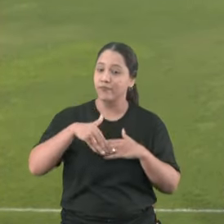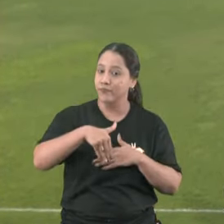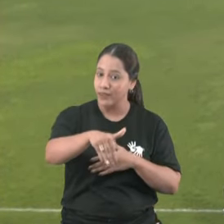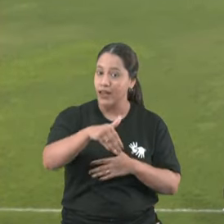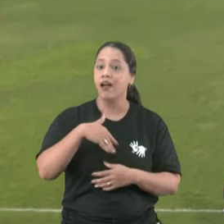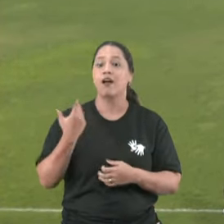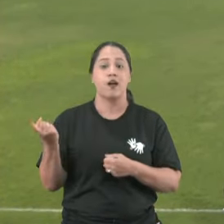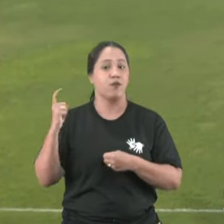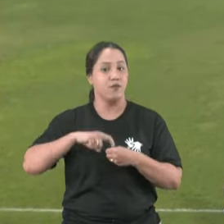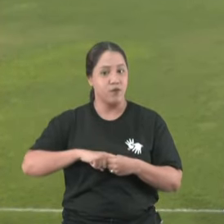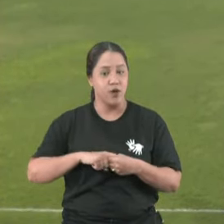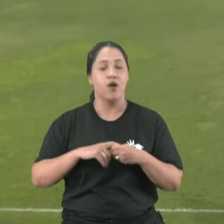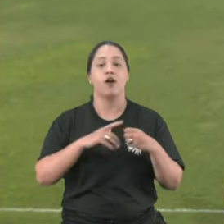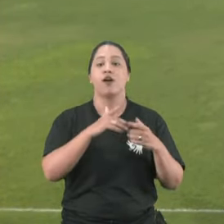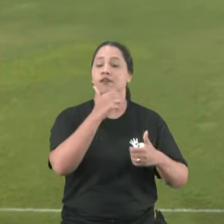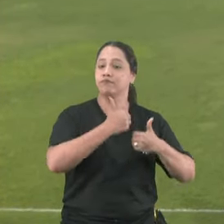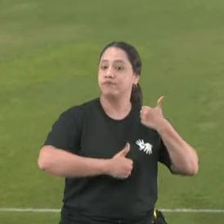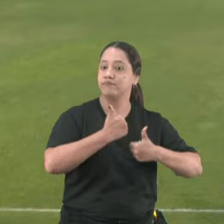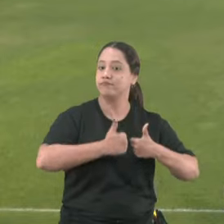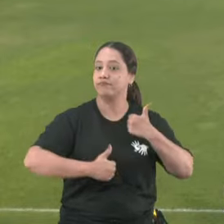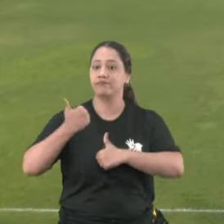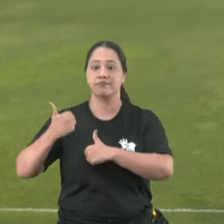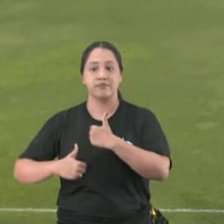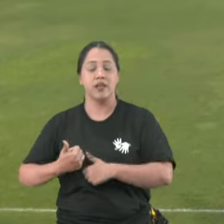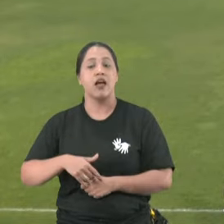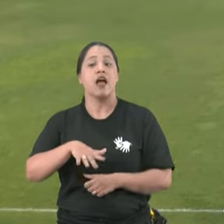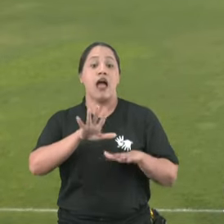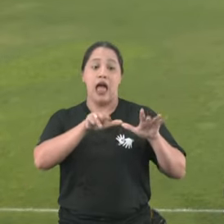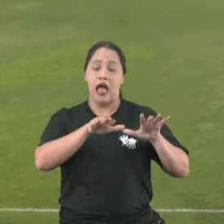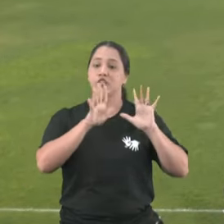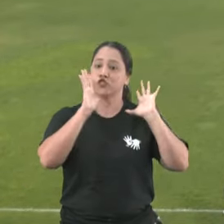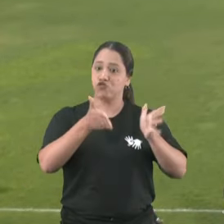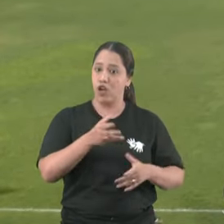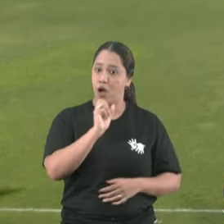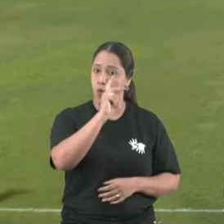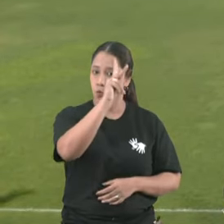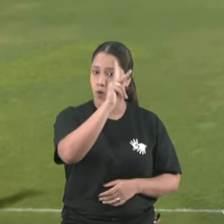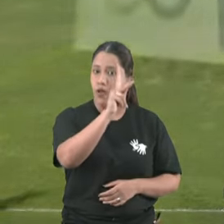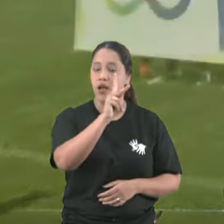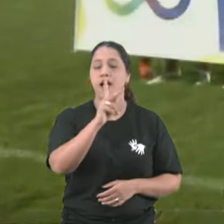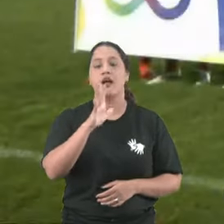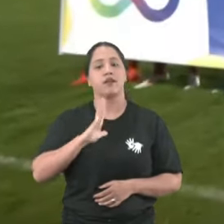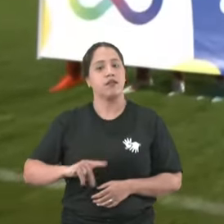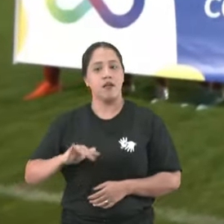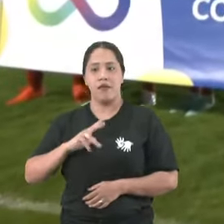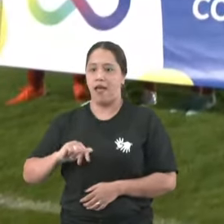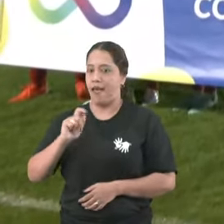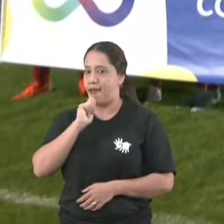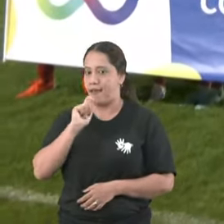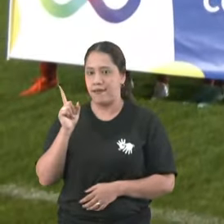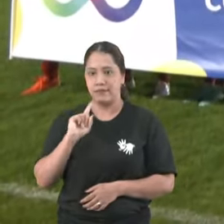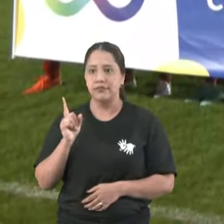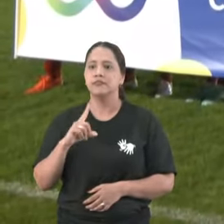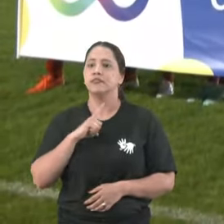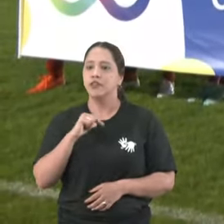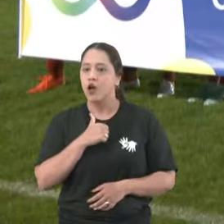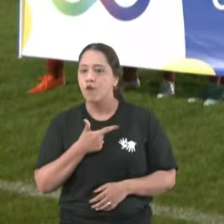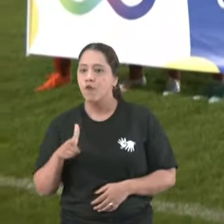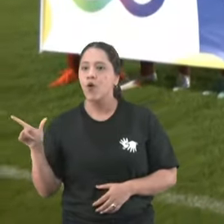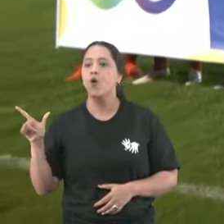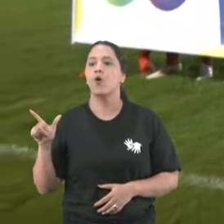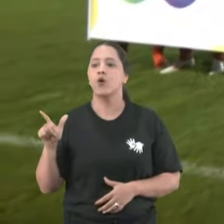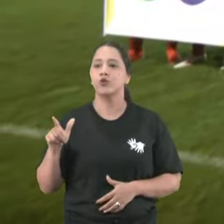estão retornando. O Asa já subiu, o CRB ainda não. Tivemos há pouco também uma outra ação importante, né?